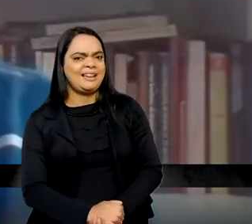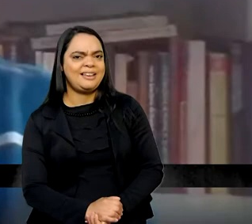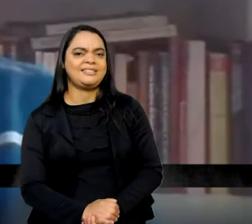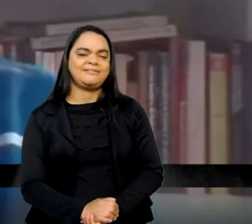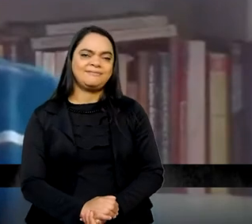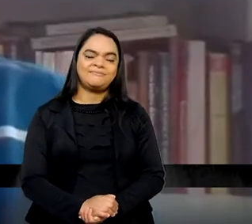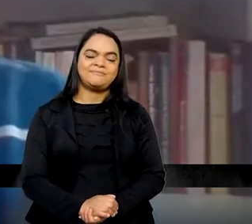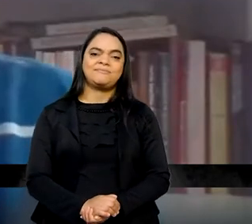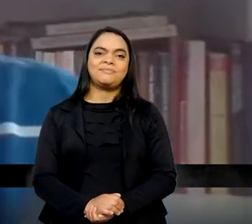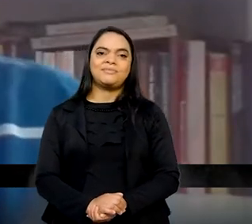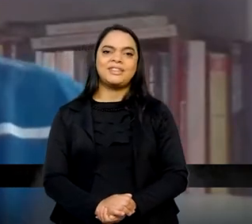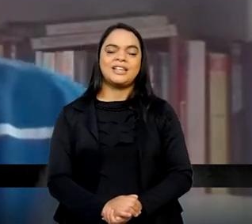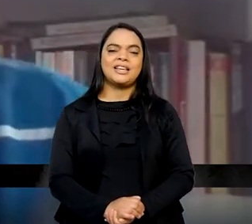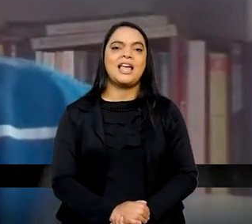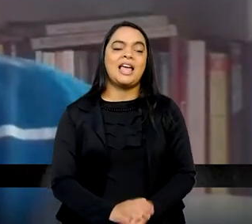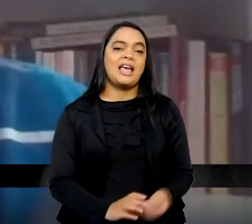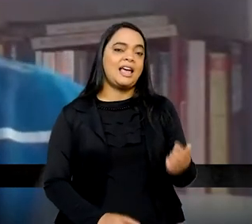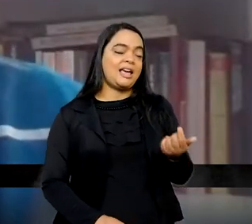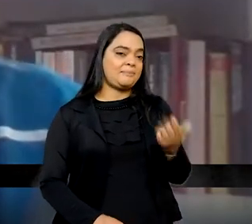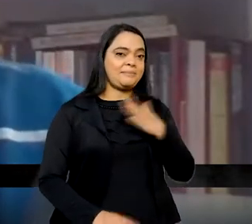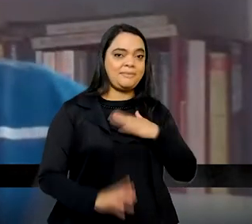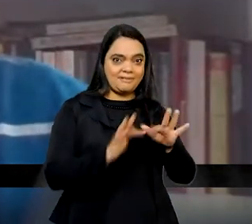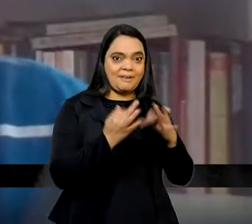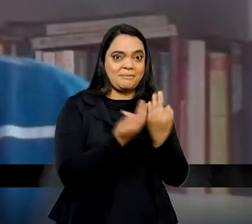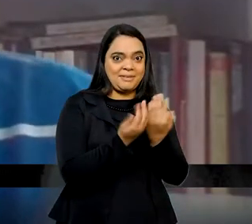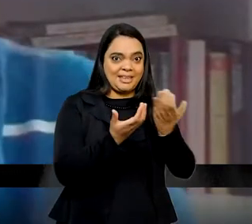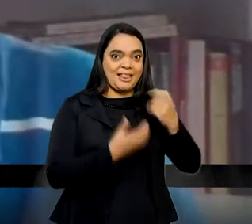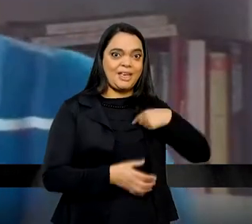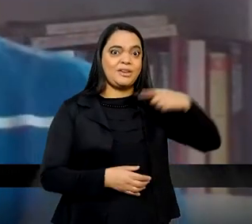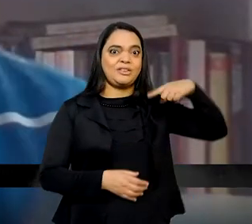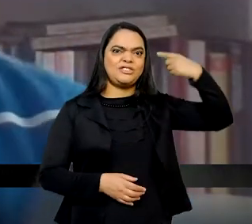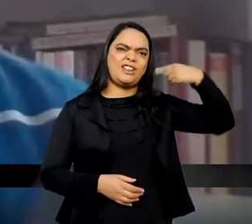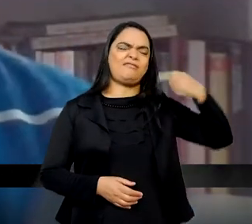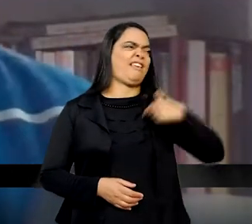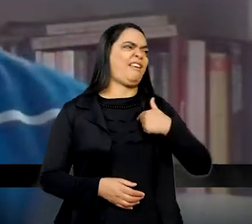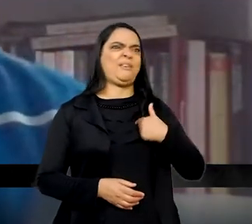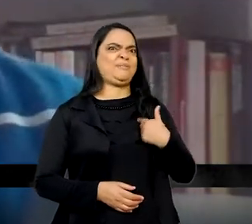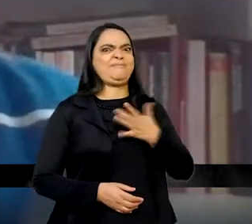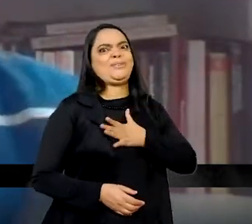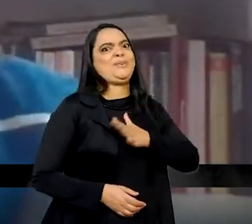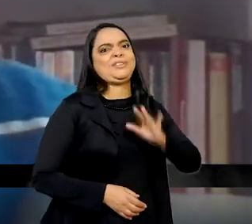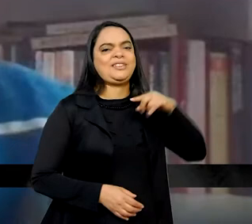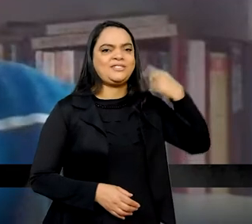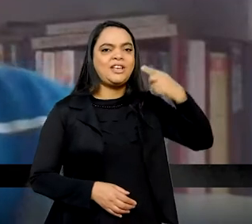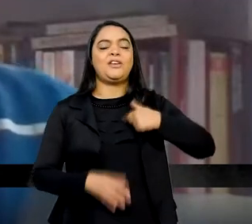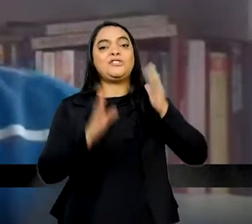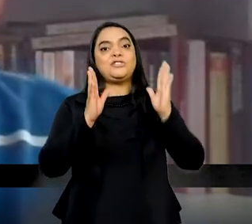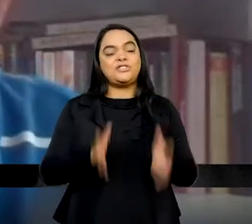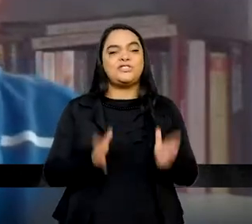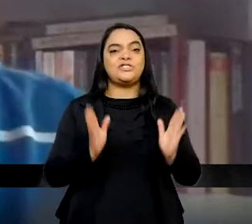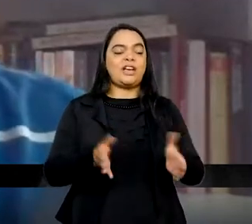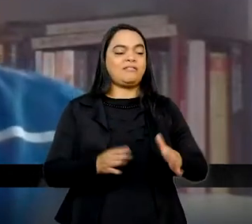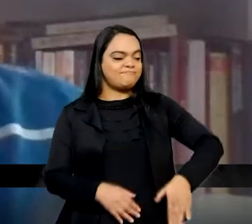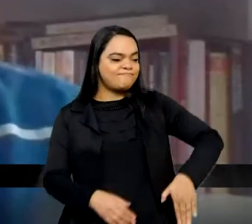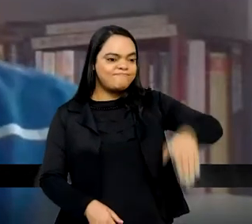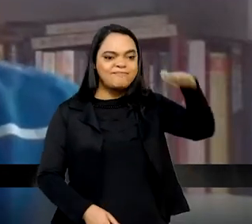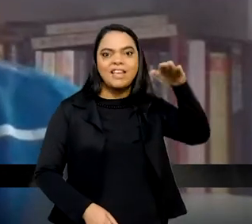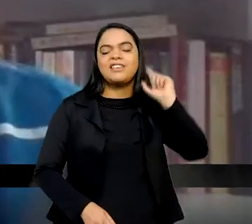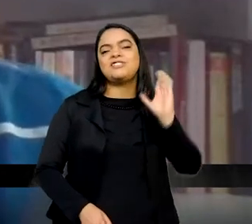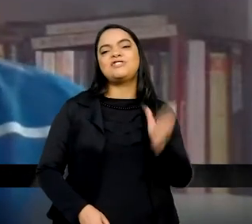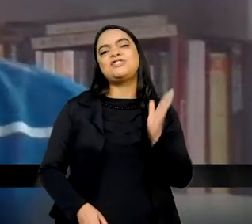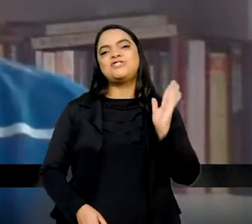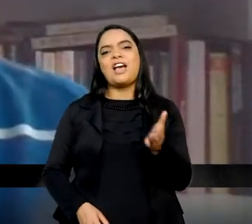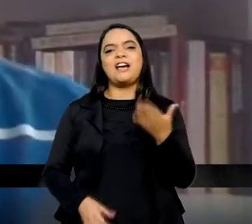do direito, né? Eu nunca fui animado por a escola de direito, eu já tinha realmente, desde criança,